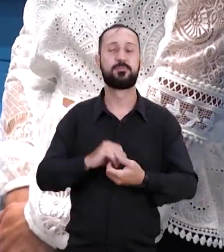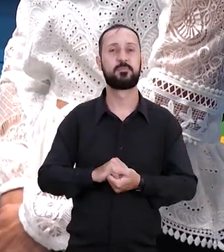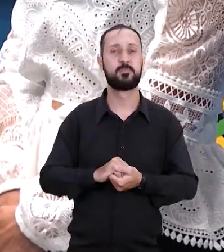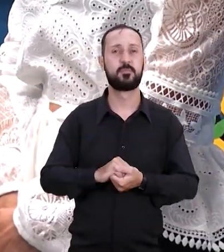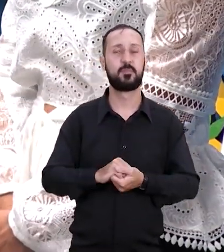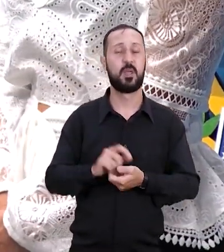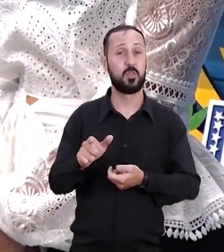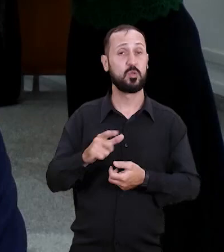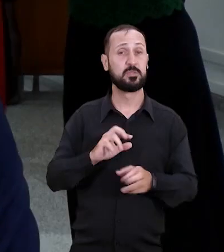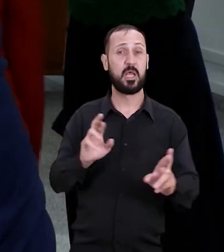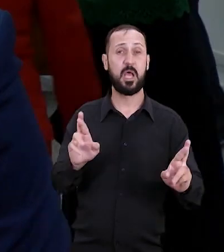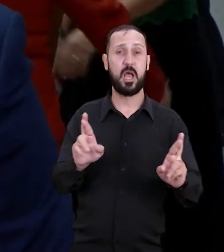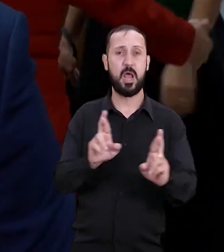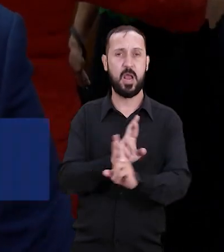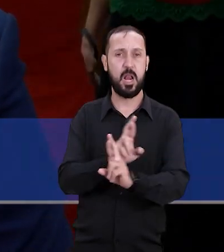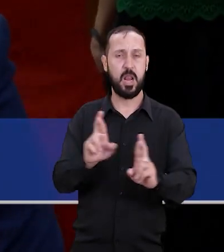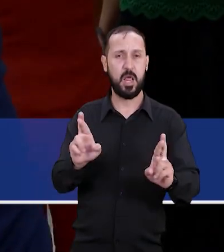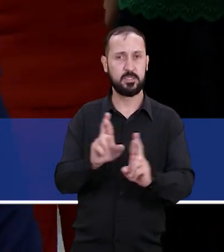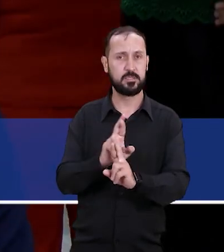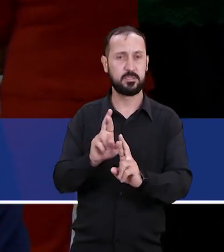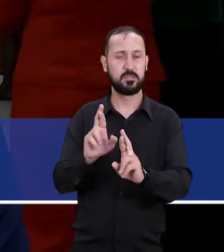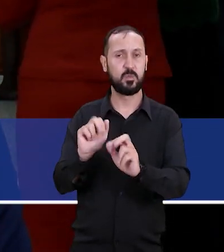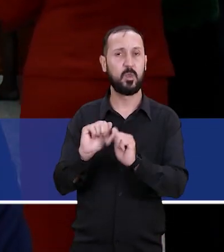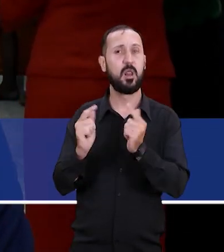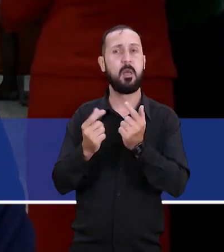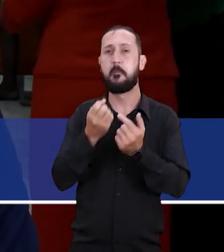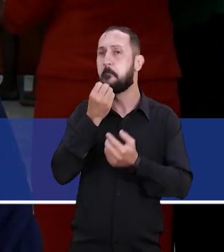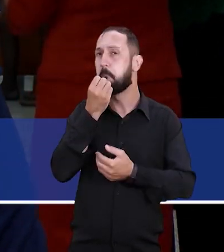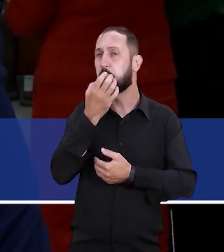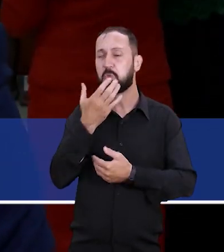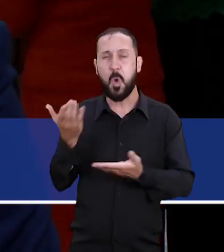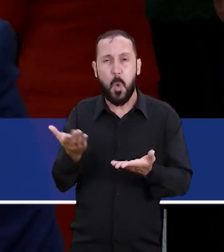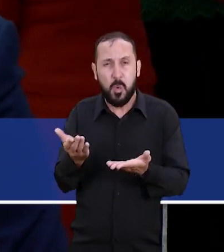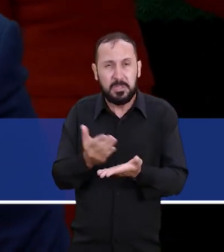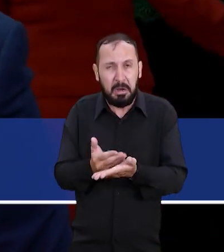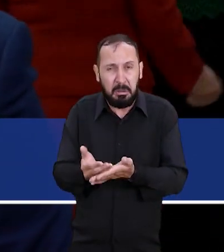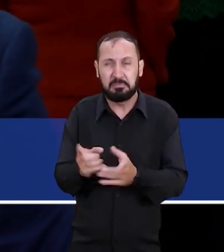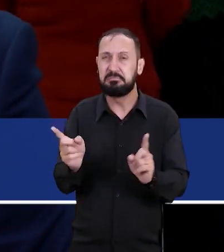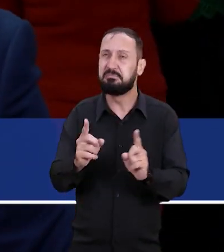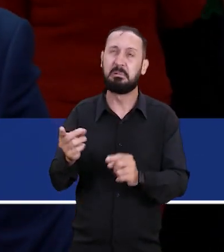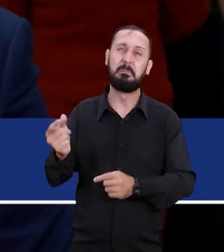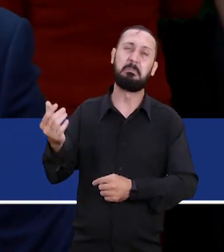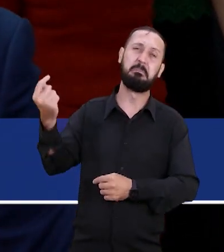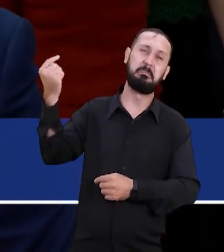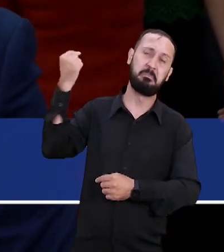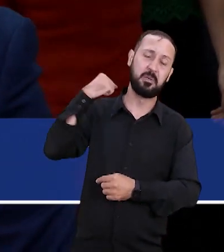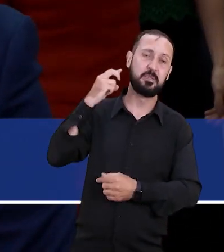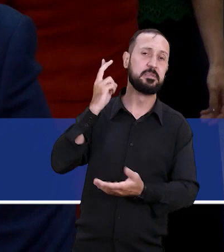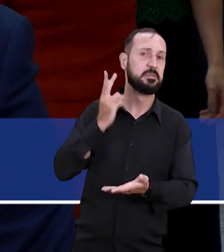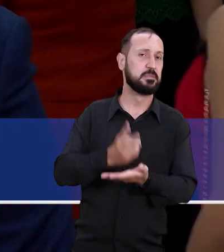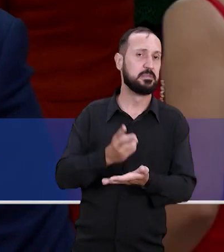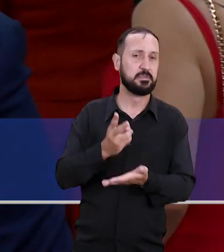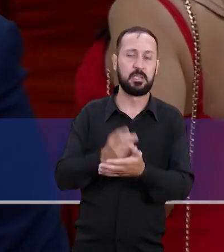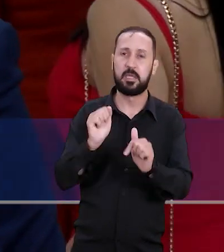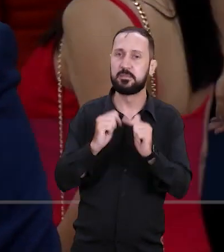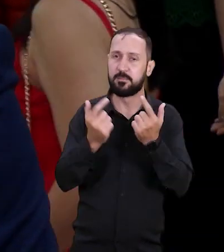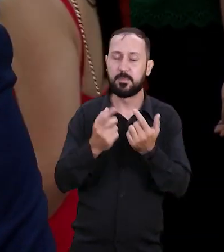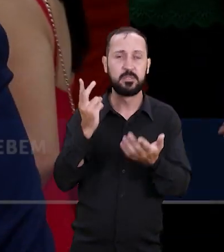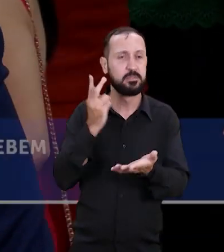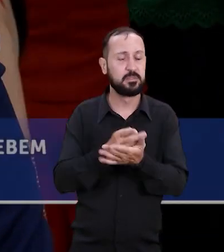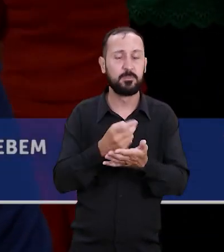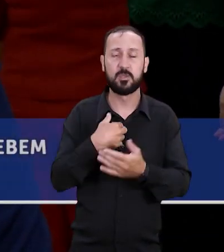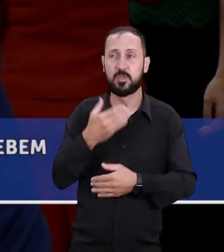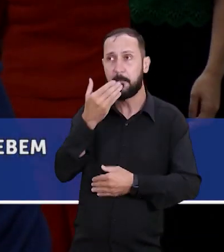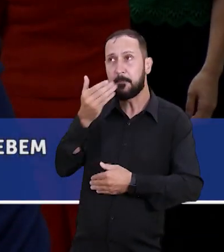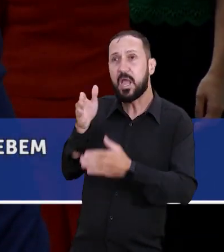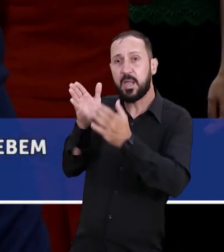dos Procuradores. A nossa relação com o parlamento é muito boa, não de hoje, há muitos anos. O parlamento sempre